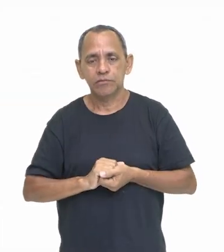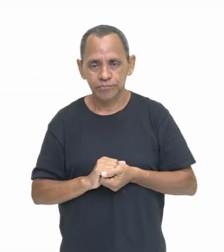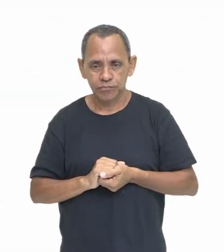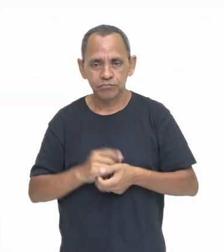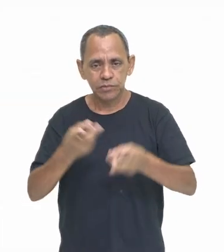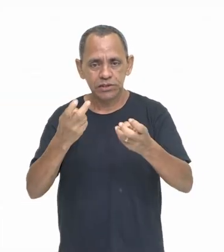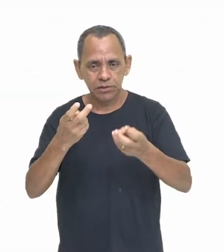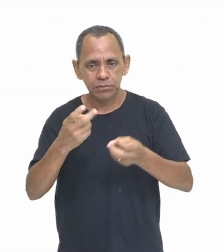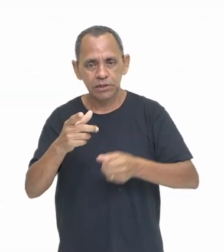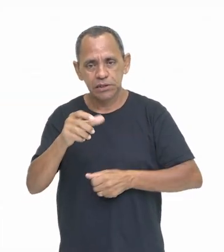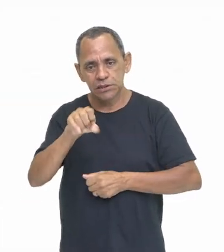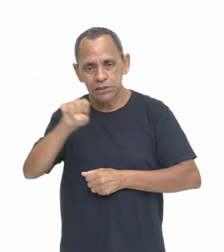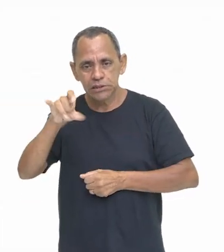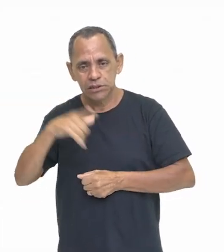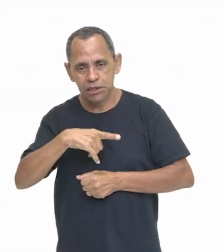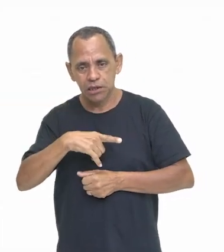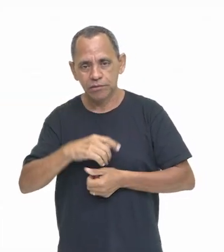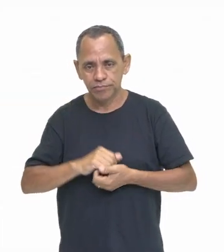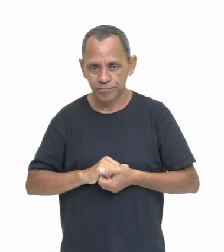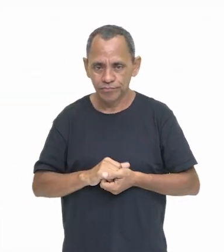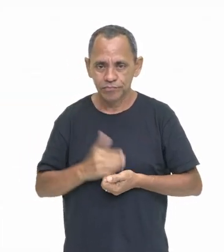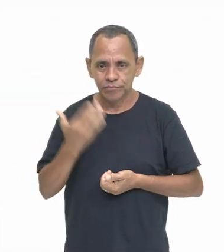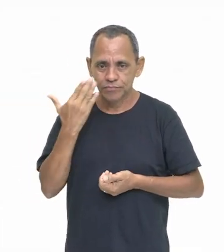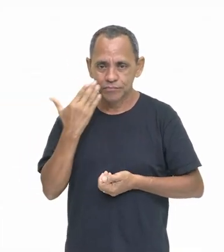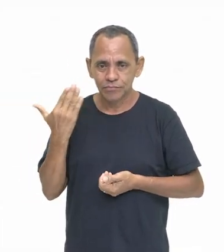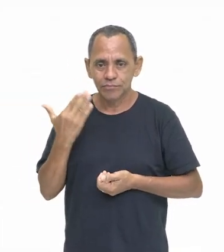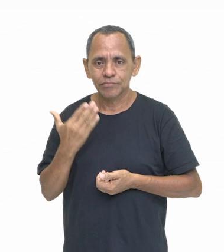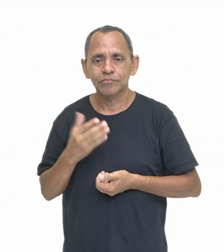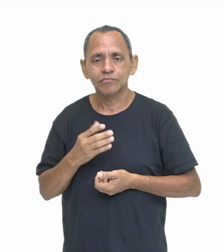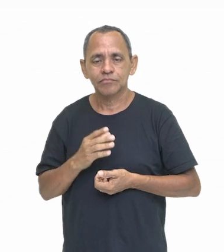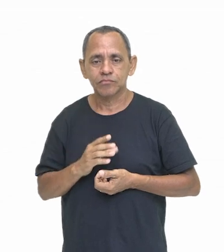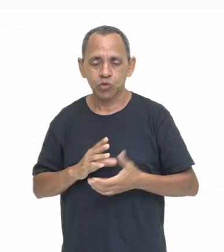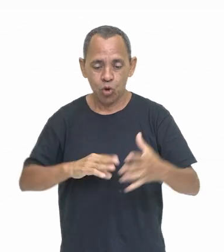mais exemplos para mostrar para vocês. Olha só. Agora aqui, ó,